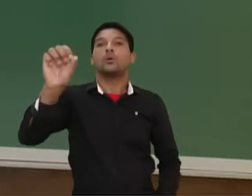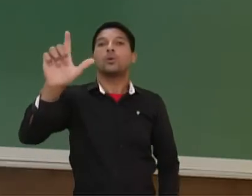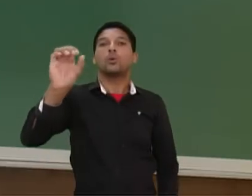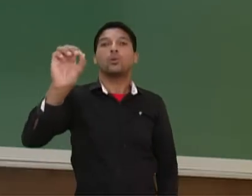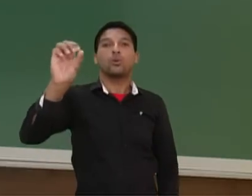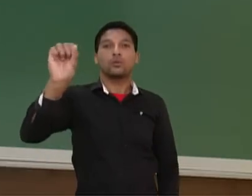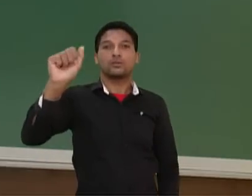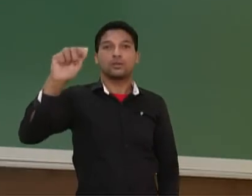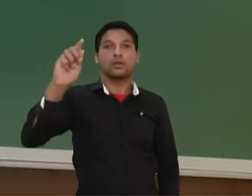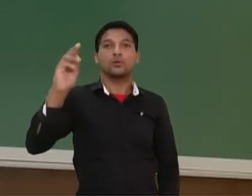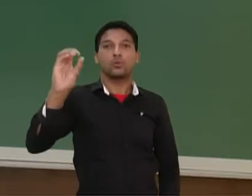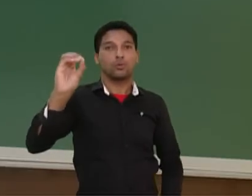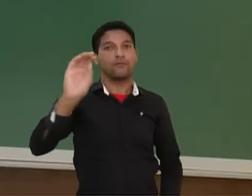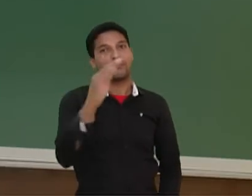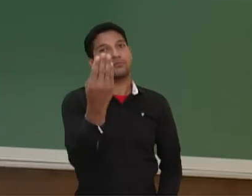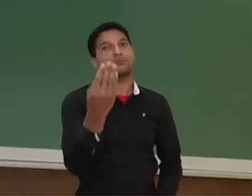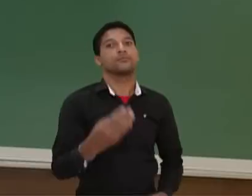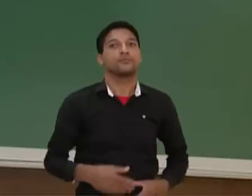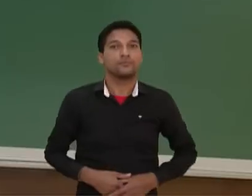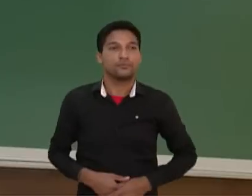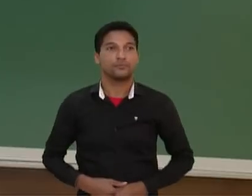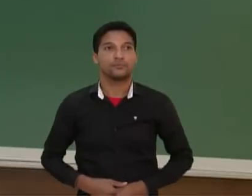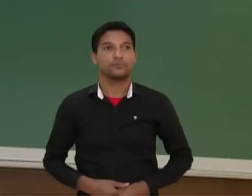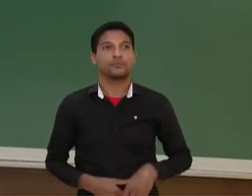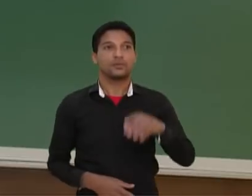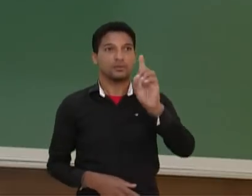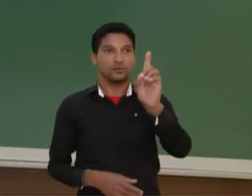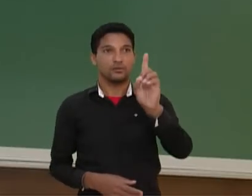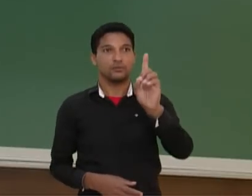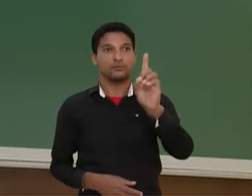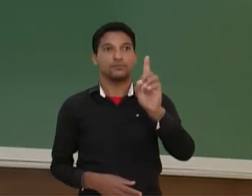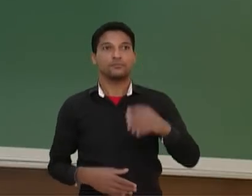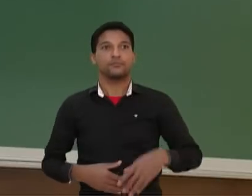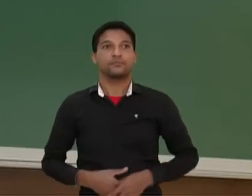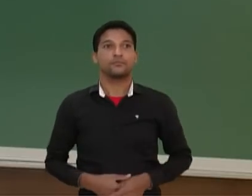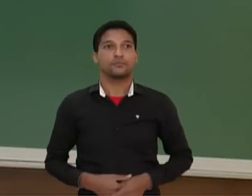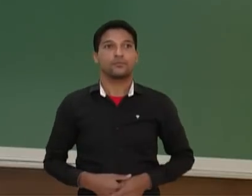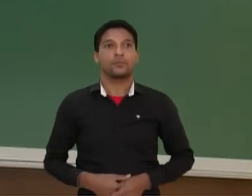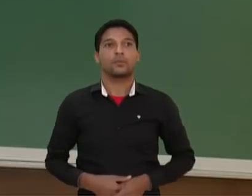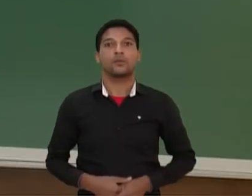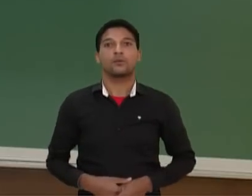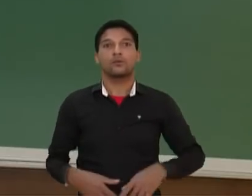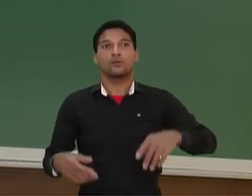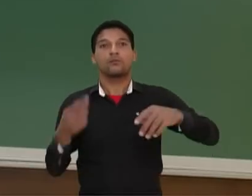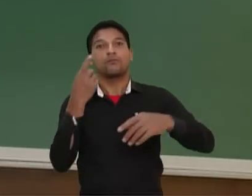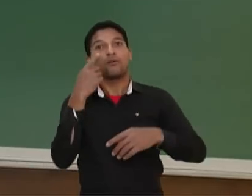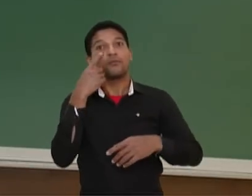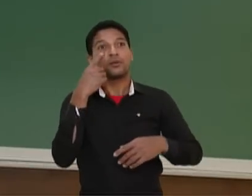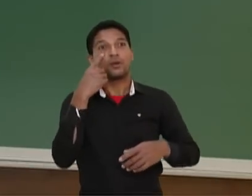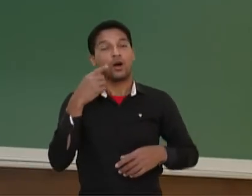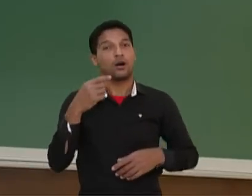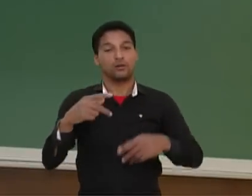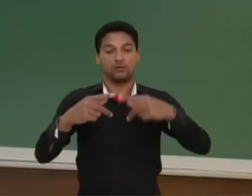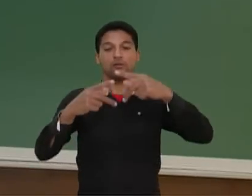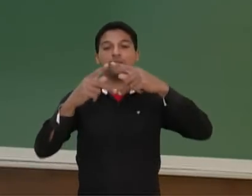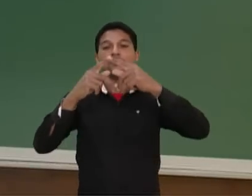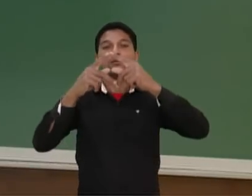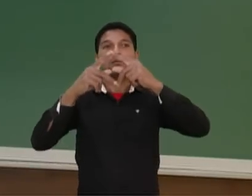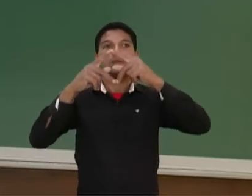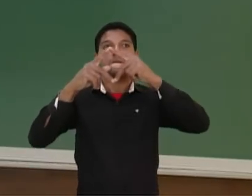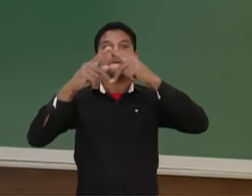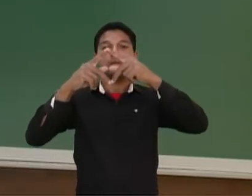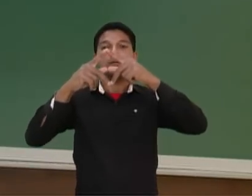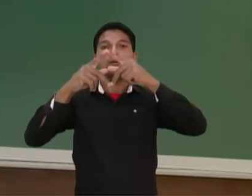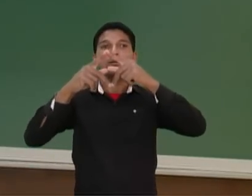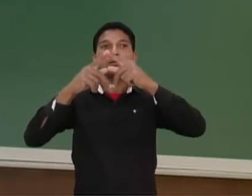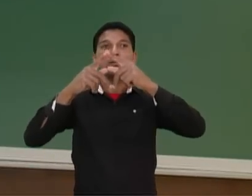Letra D. Os ângulos de um paralelogramo sempre são congruentes? Vamos voltar no losango? Ó, esse